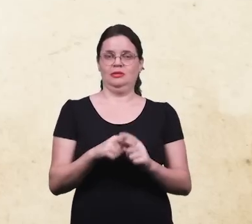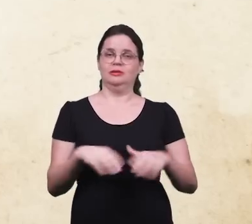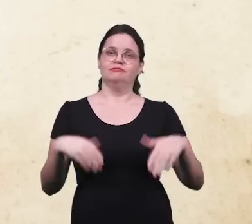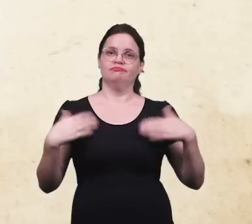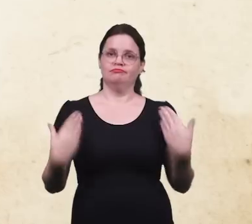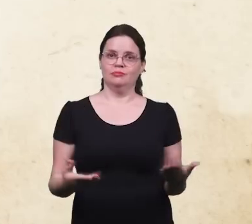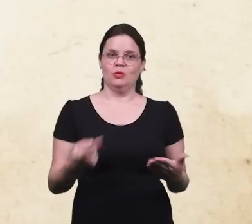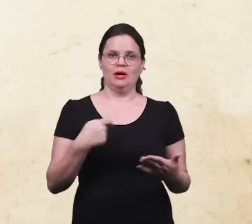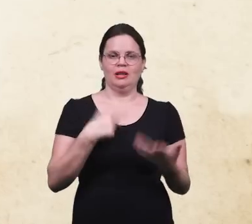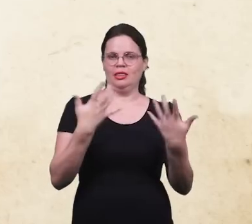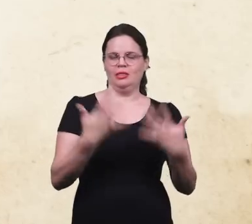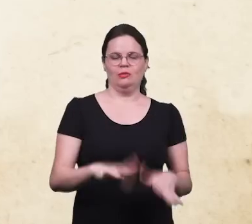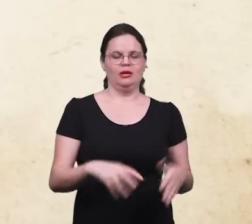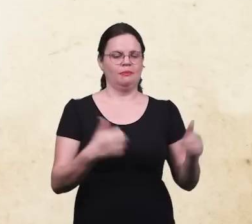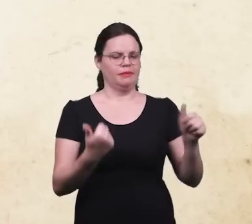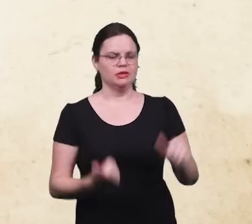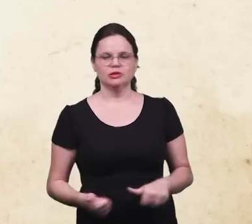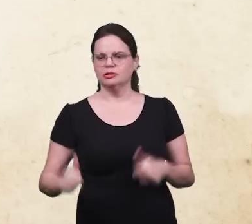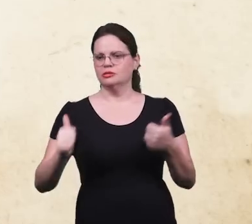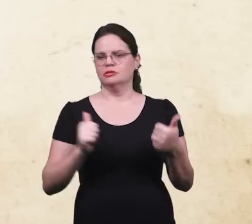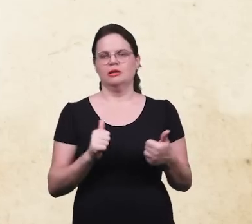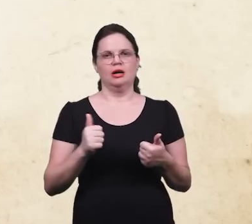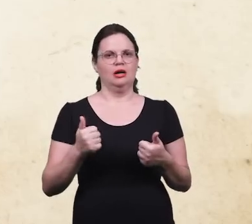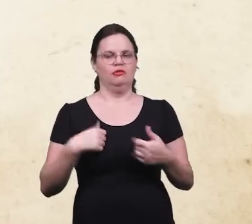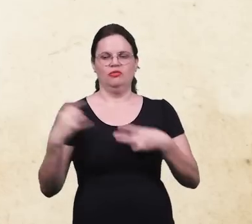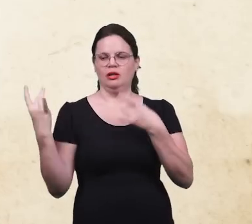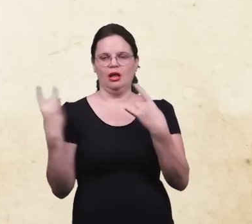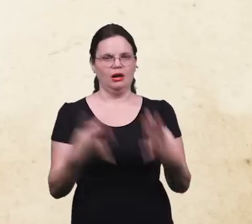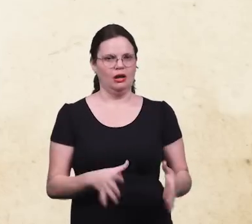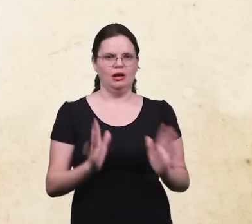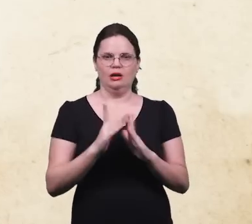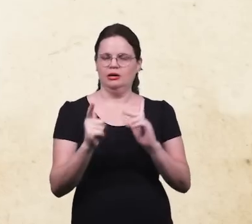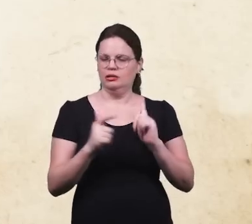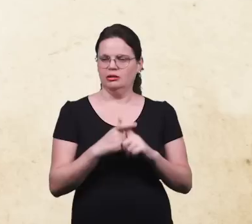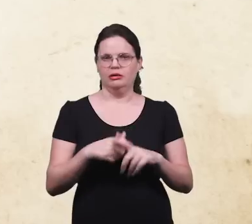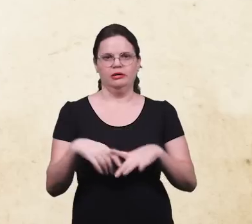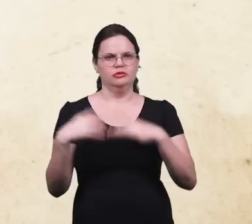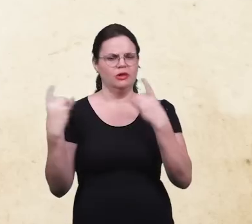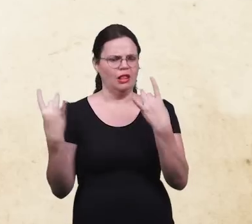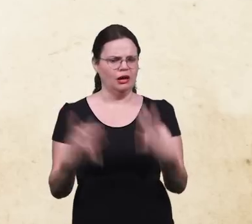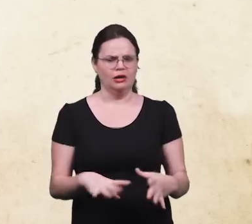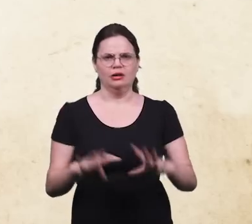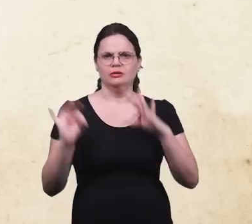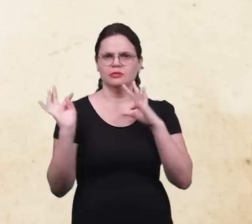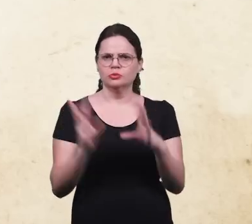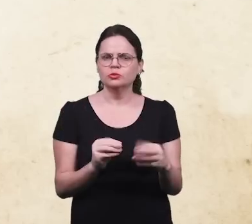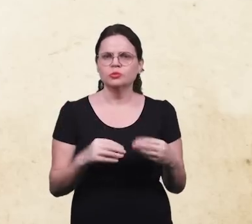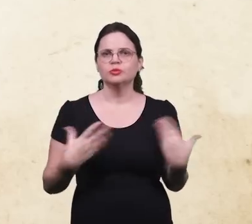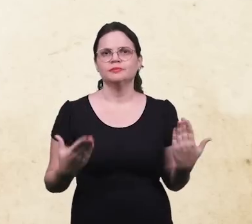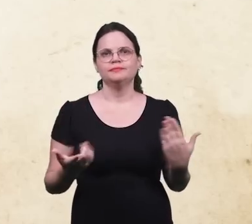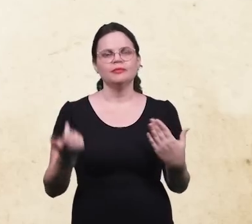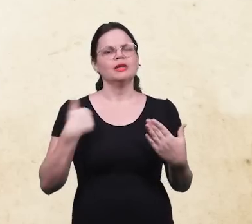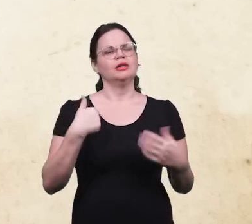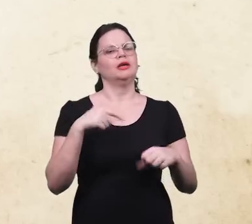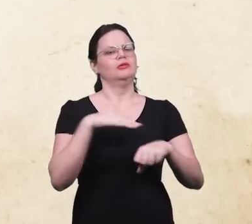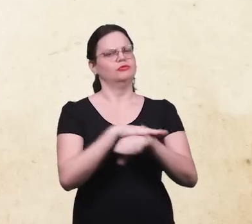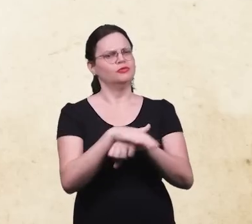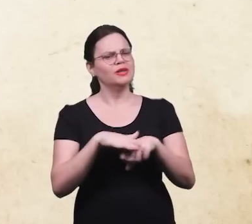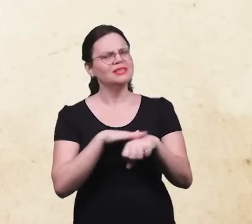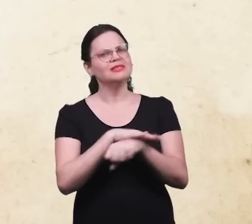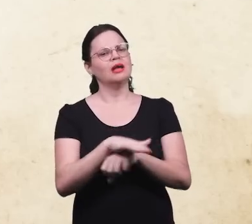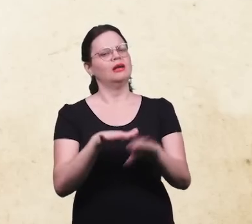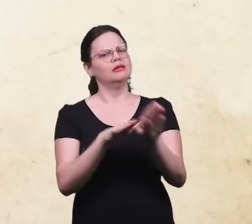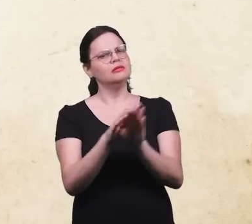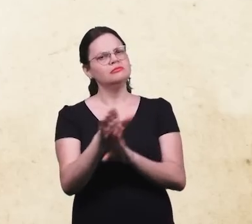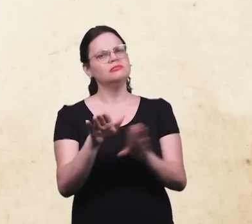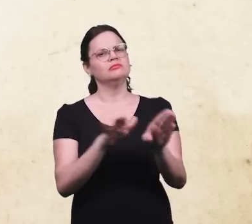esses motivos, ela não queria se batizar, queria sair da igreja, queria abandonar a obra mesmo, e eu tentei ali orientar